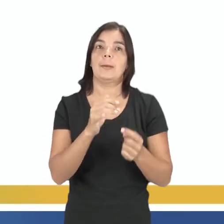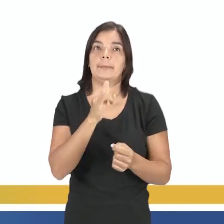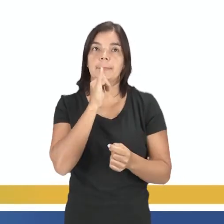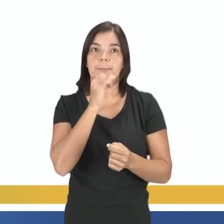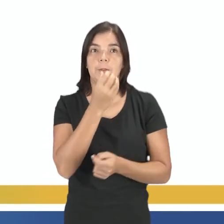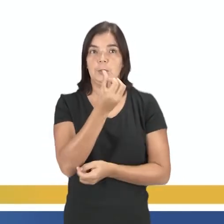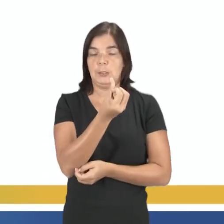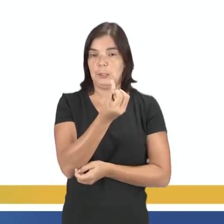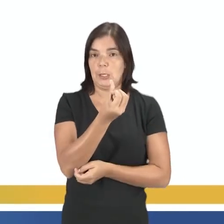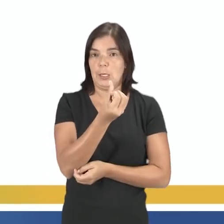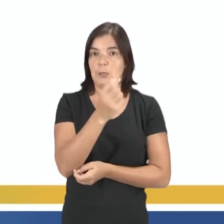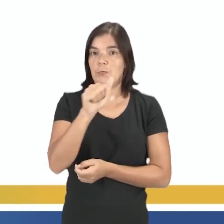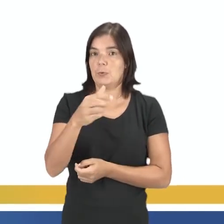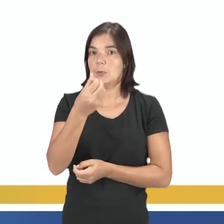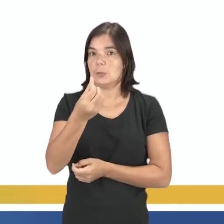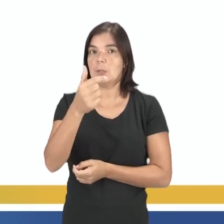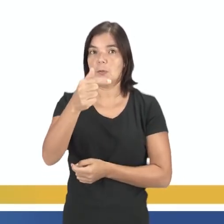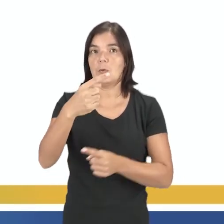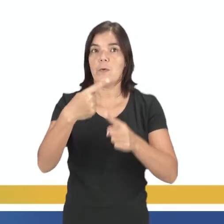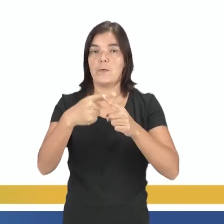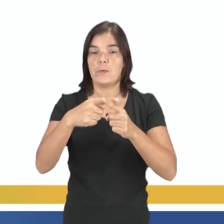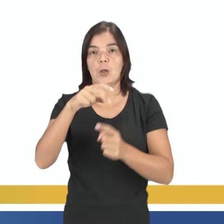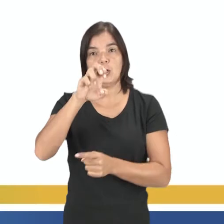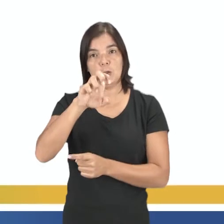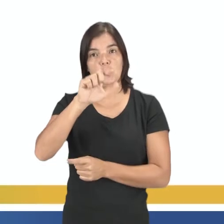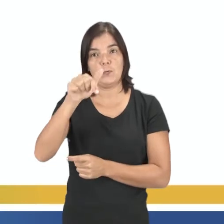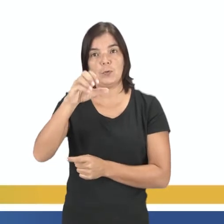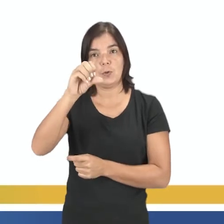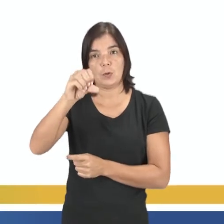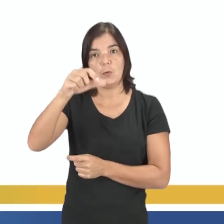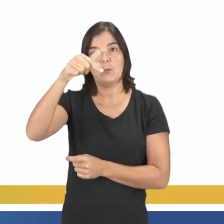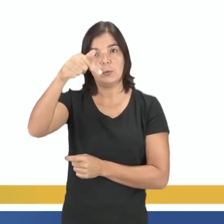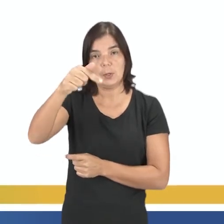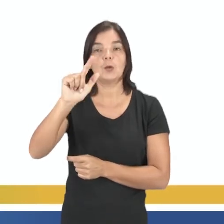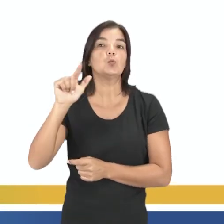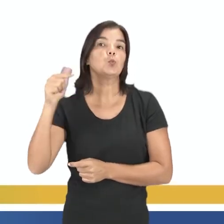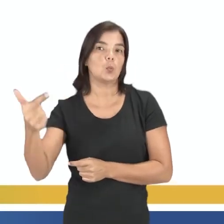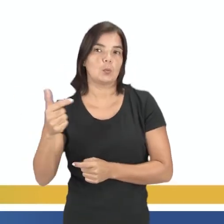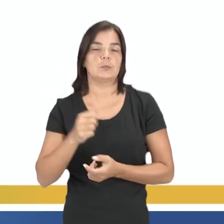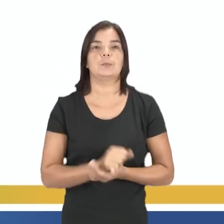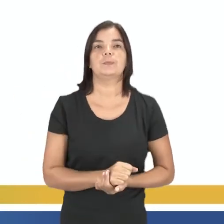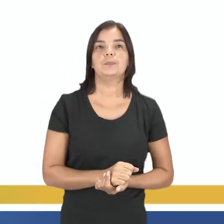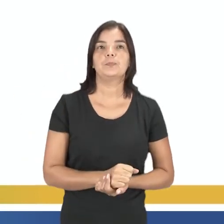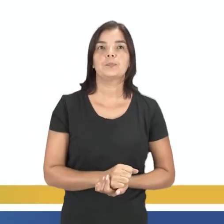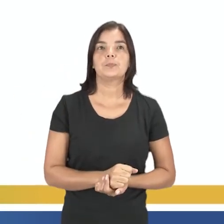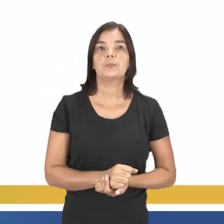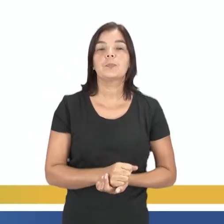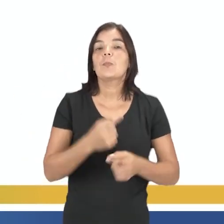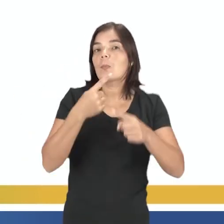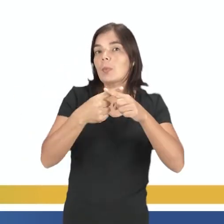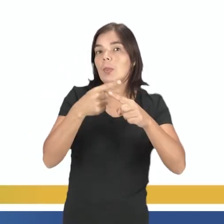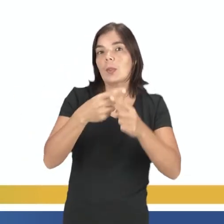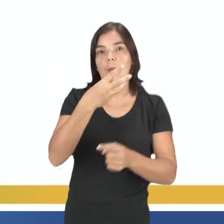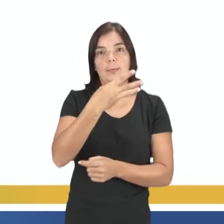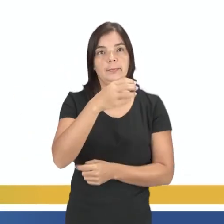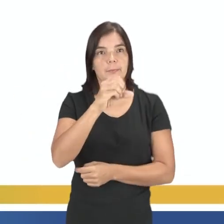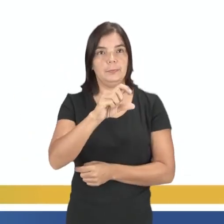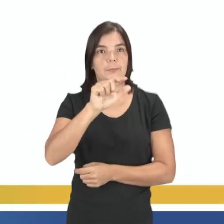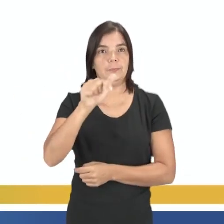O 6,67 você multiplica com 5,97 do outro lado. Quando você multiplica, vai